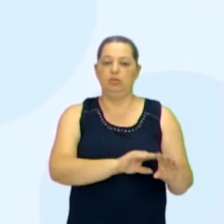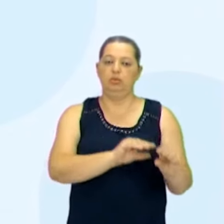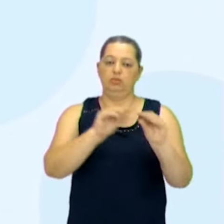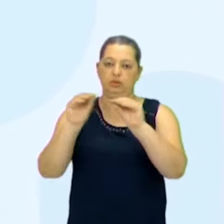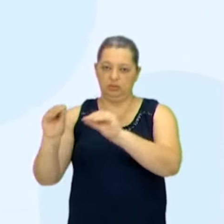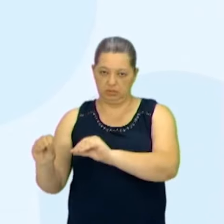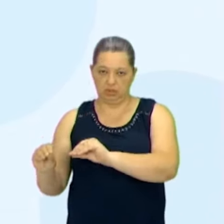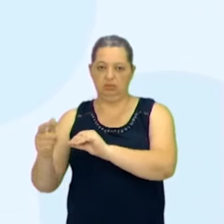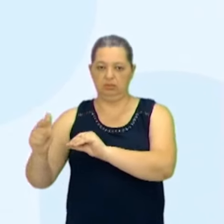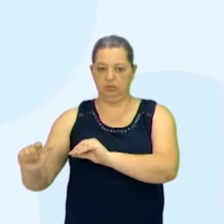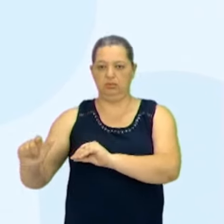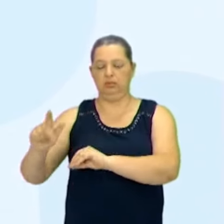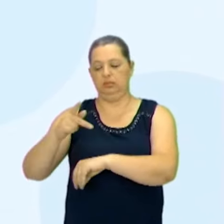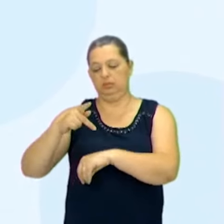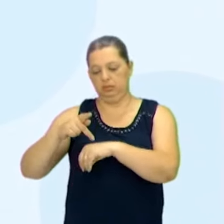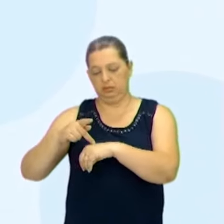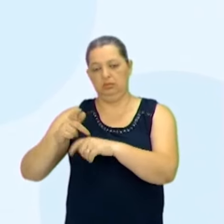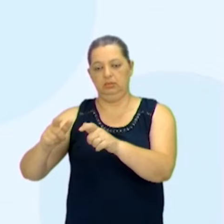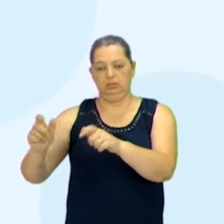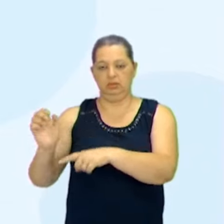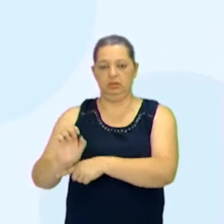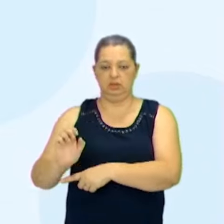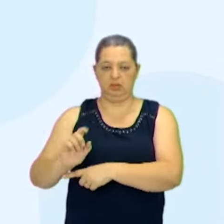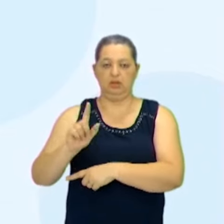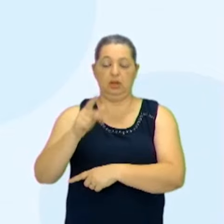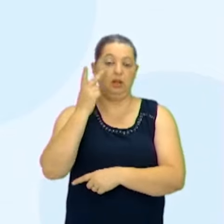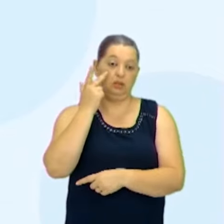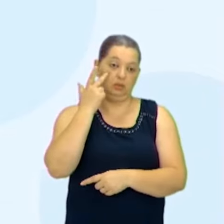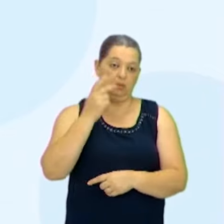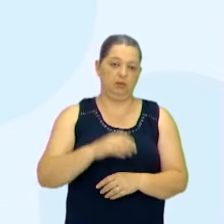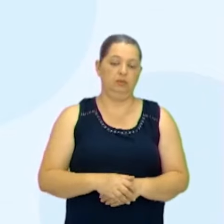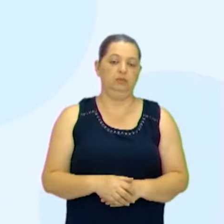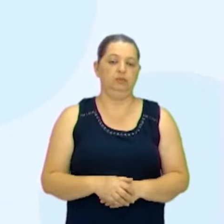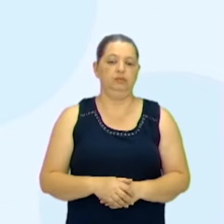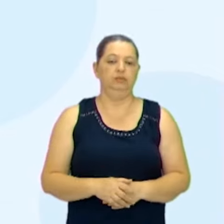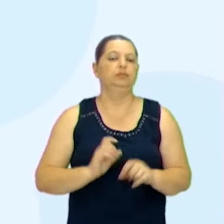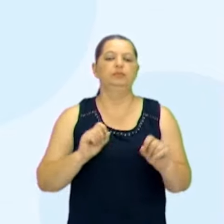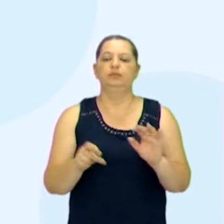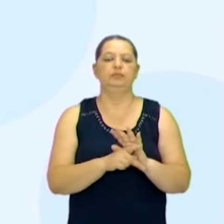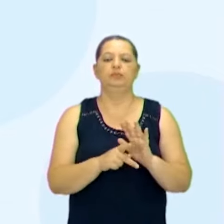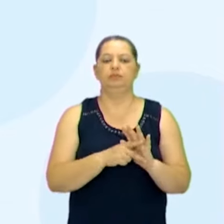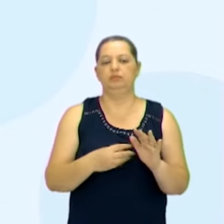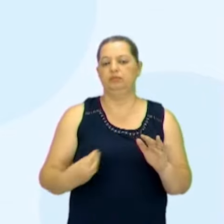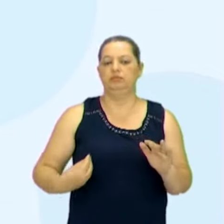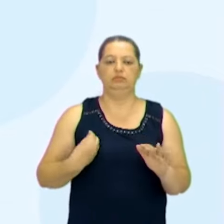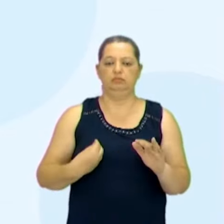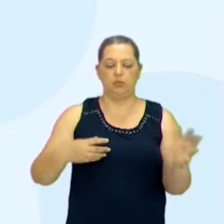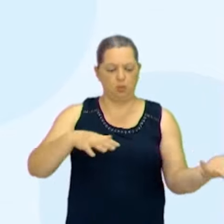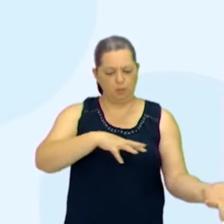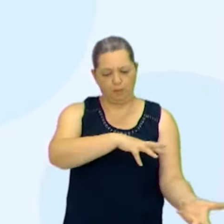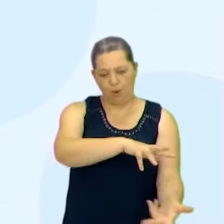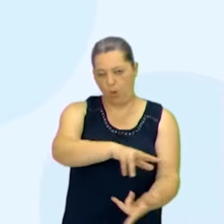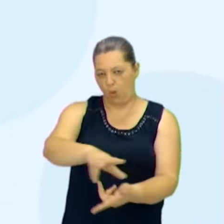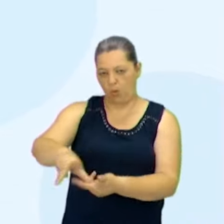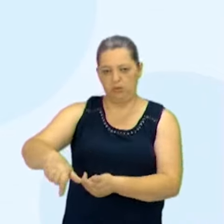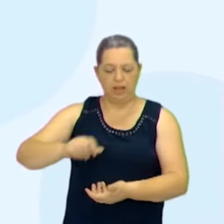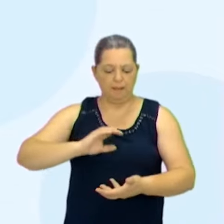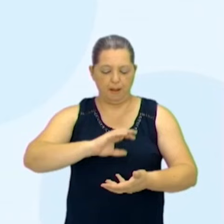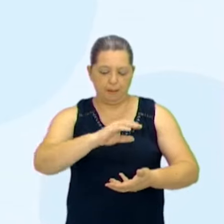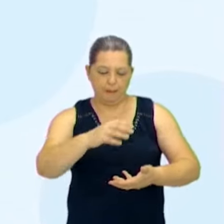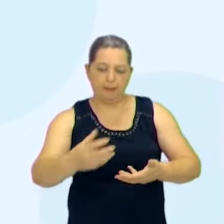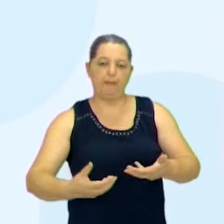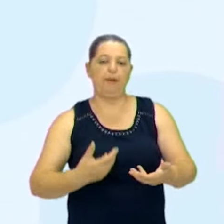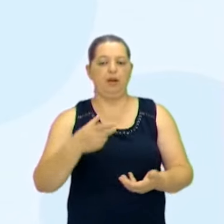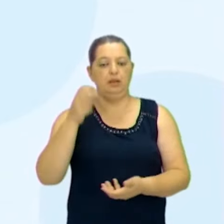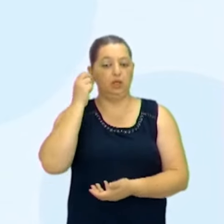ou país é cada vez mais comum. Nesse sentido, convivemos com pessoas do mundo todo e com culturas bem